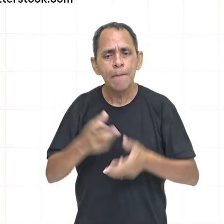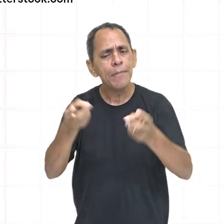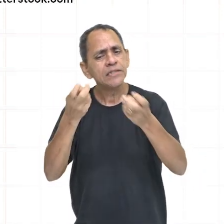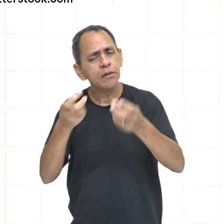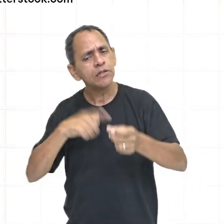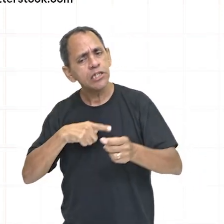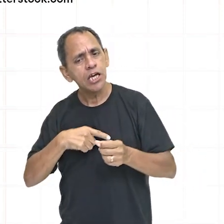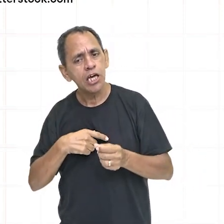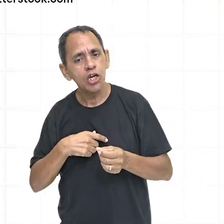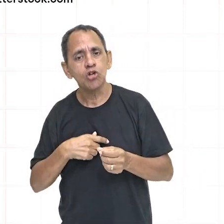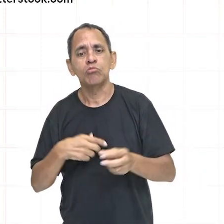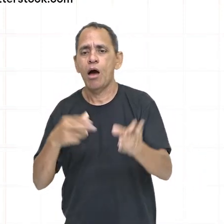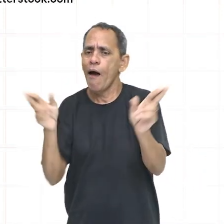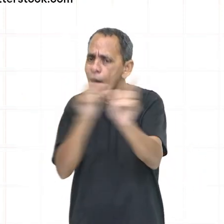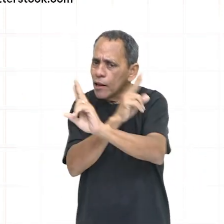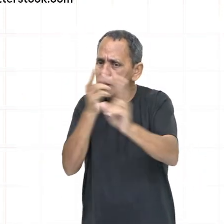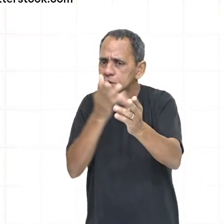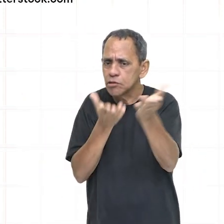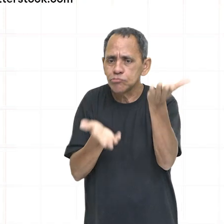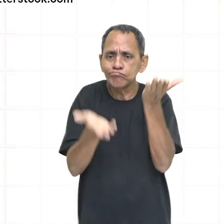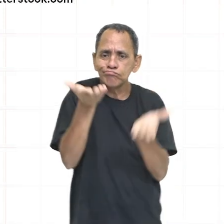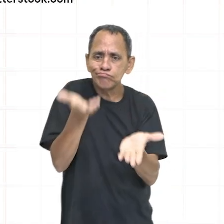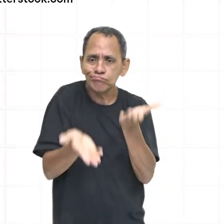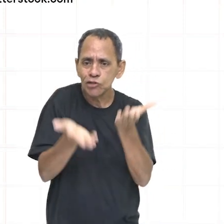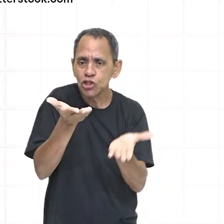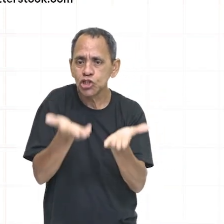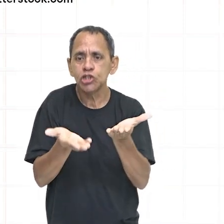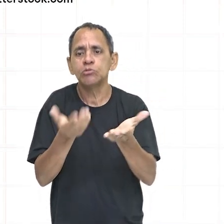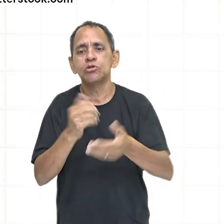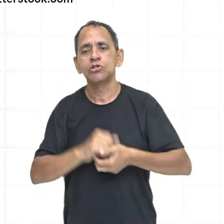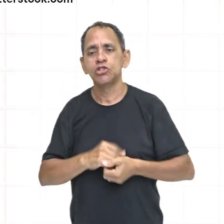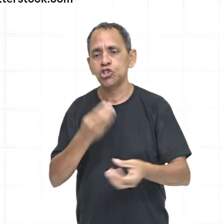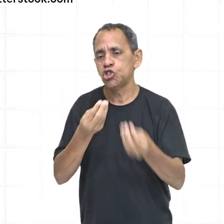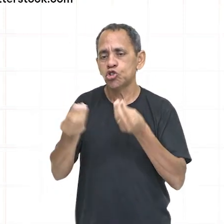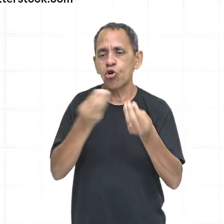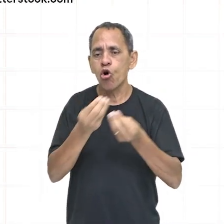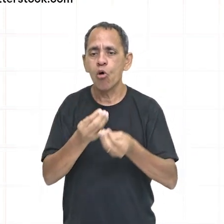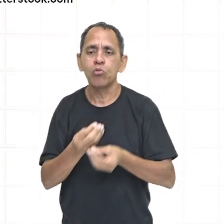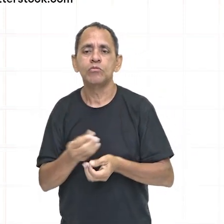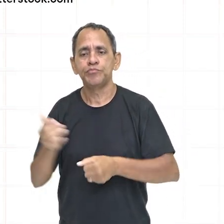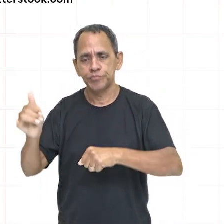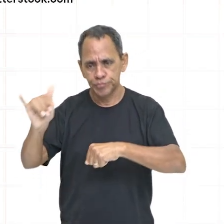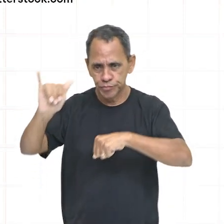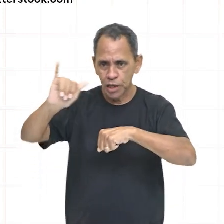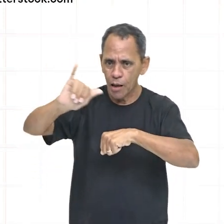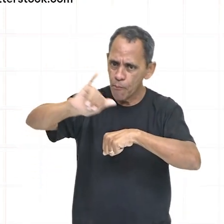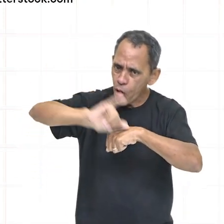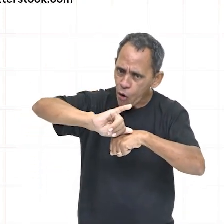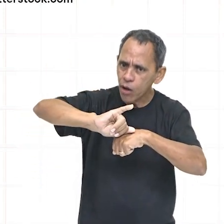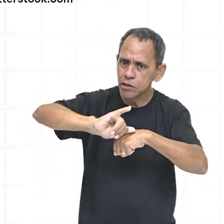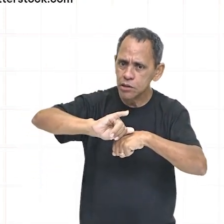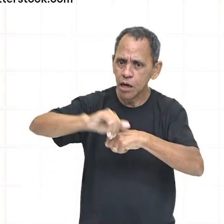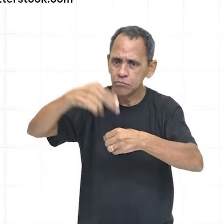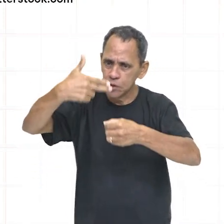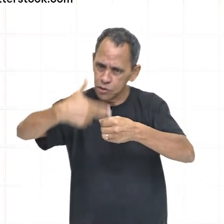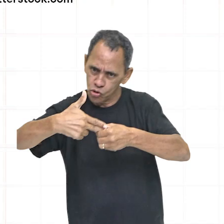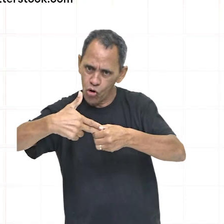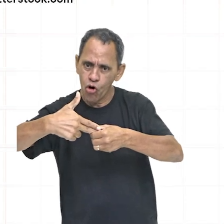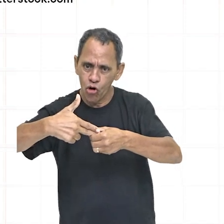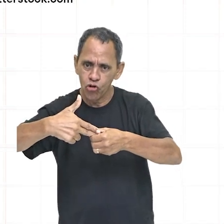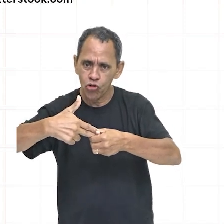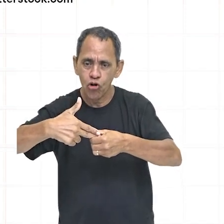equilíbrio entre a necessidade de se importar o petróleo para o que é realizado ali, para as atividades